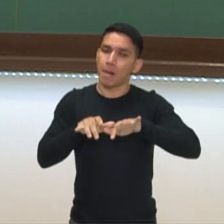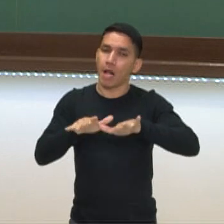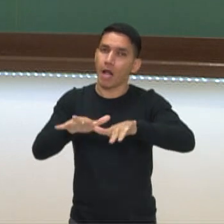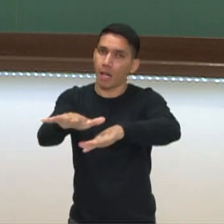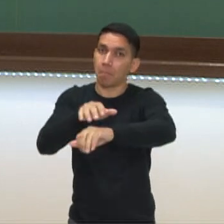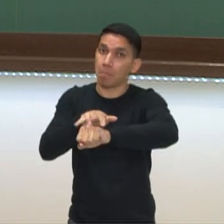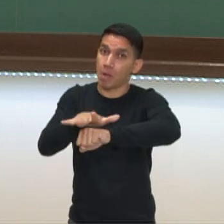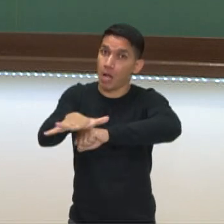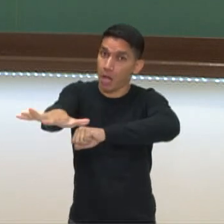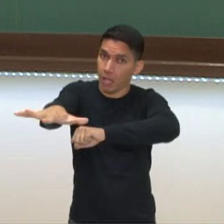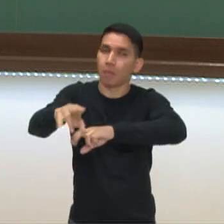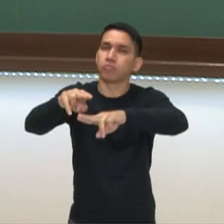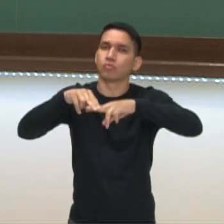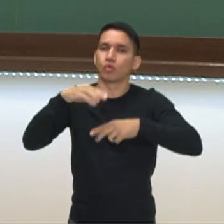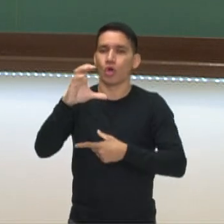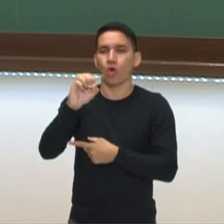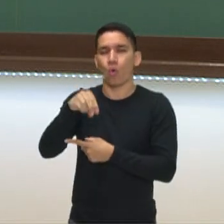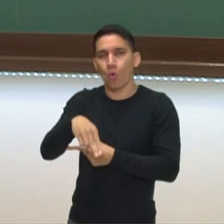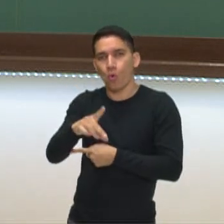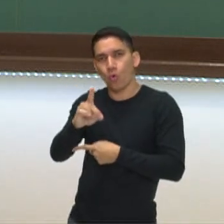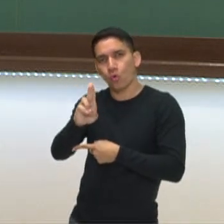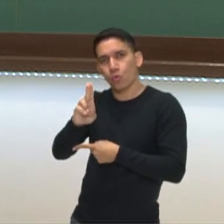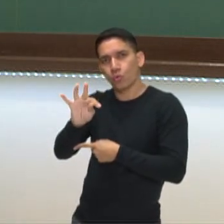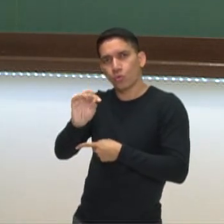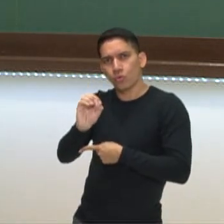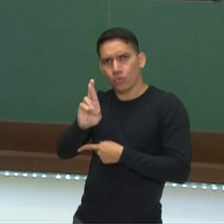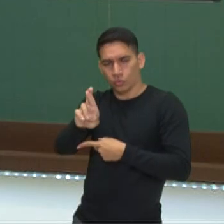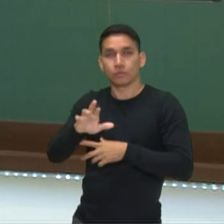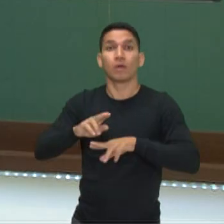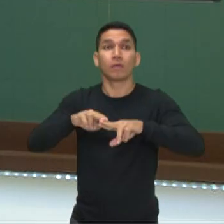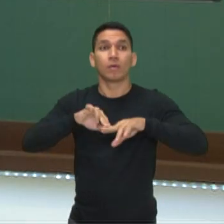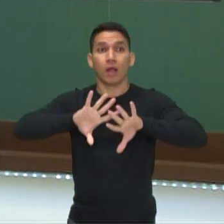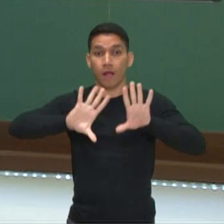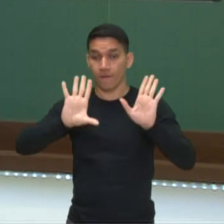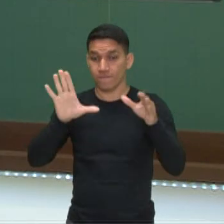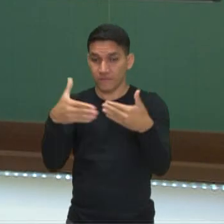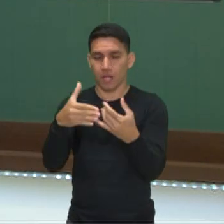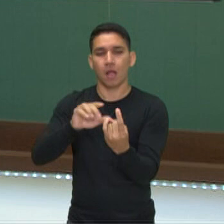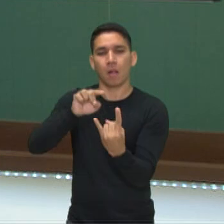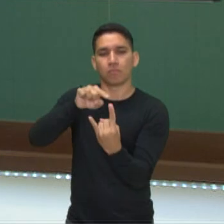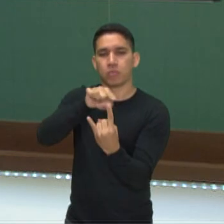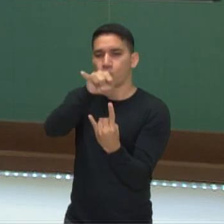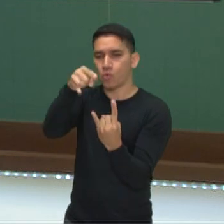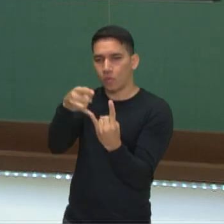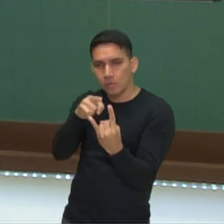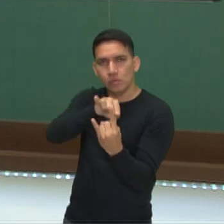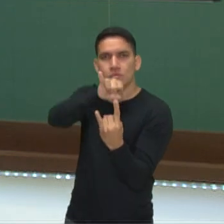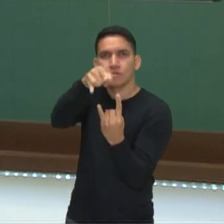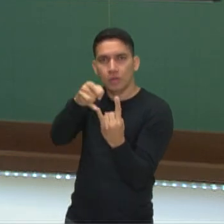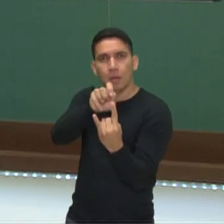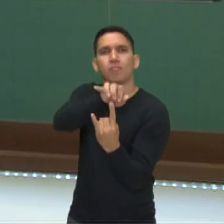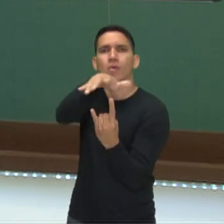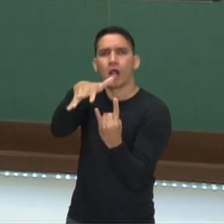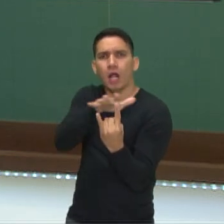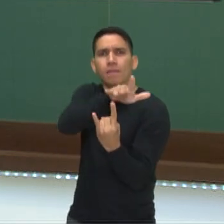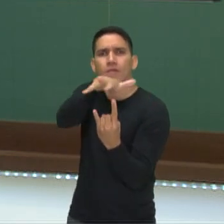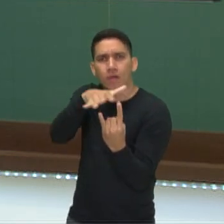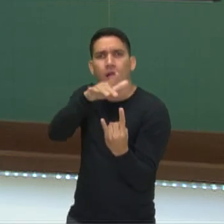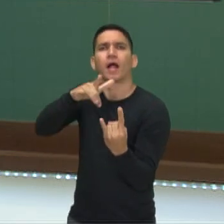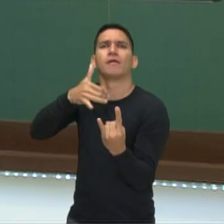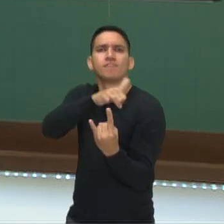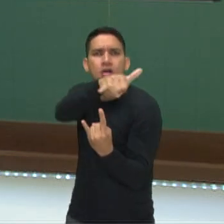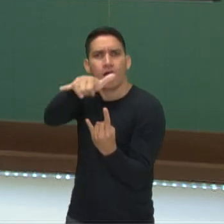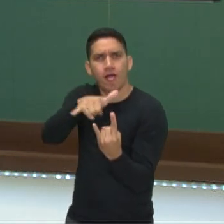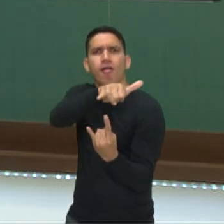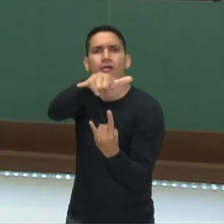interpreta elas como condutores, tá? E aí quando eu fecho o circuito, que está todo mundo conduzindo, aí você tem o fluxo